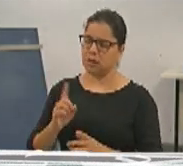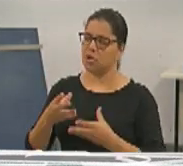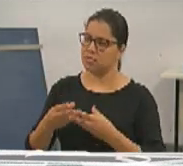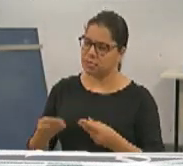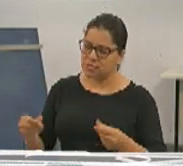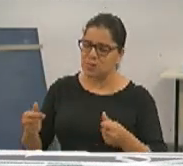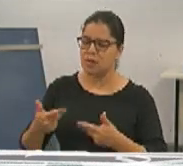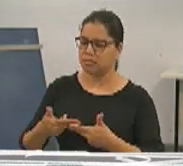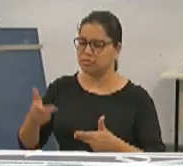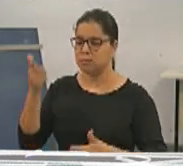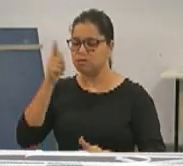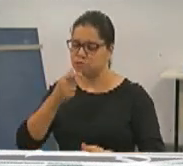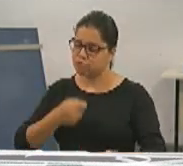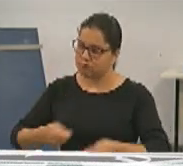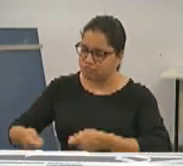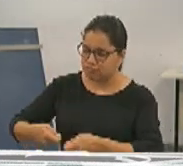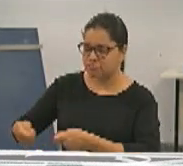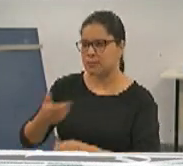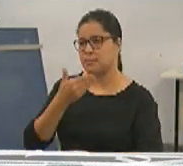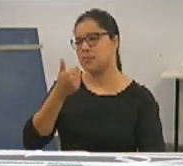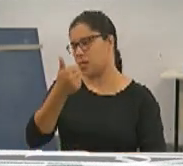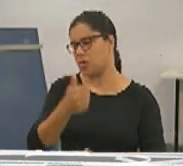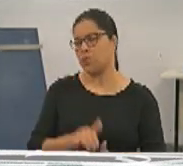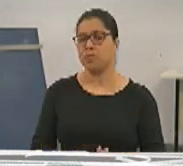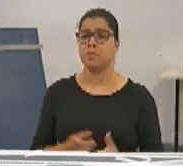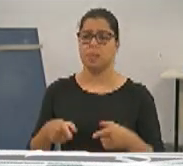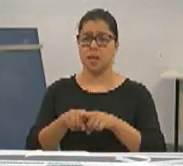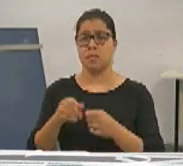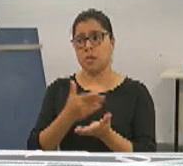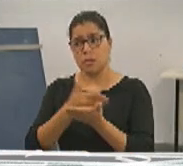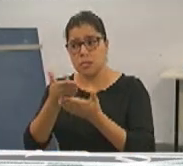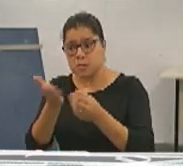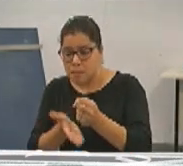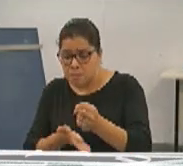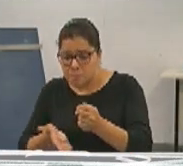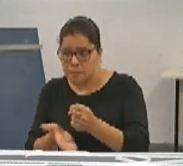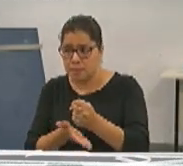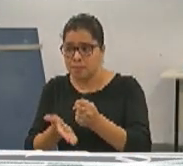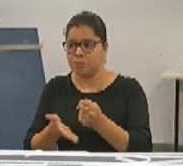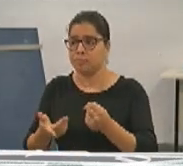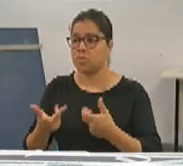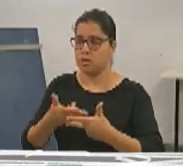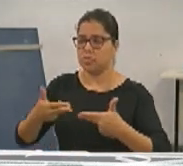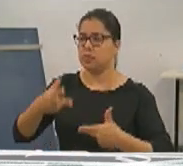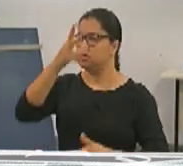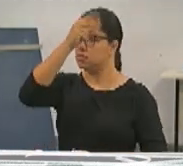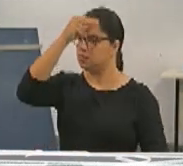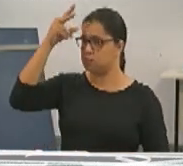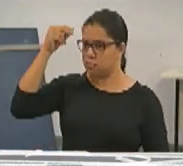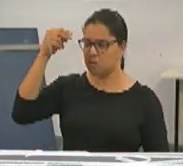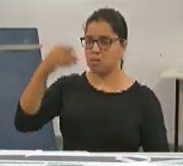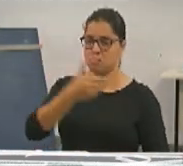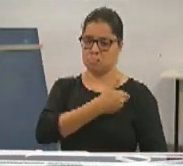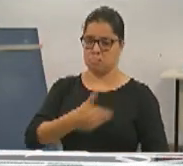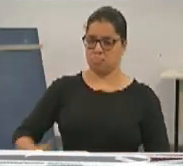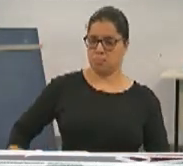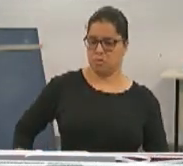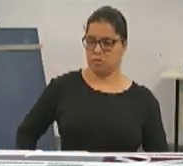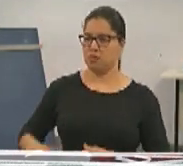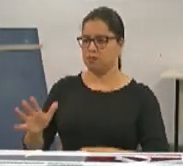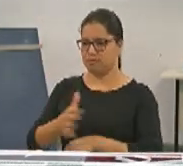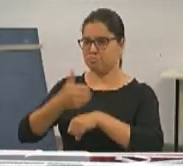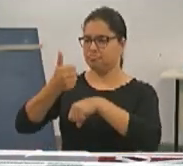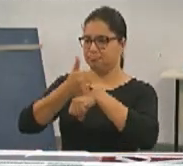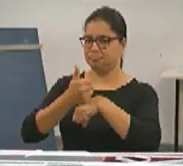que nós acreditamos num princípio de defesa da universidade pública, gratuita, de excelência e compromisso social. Muito